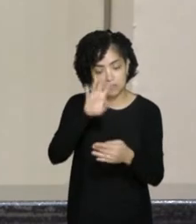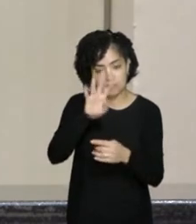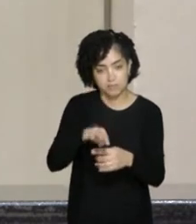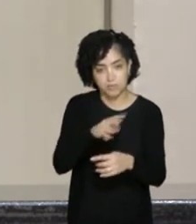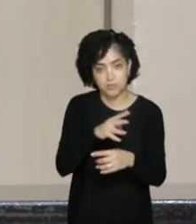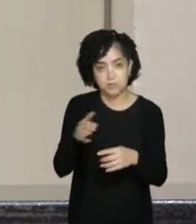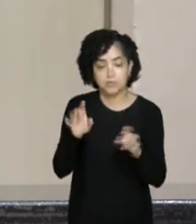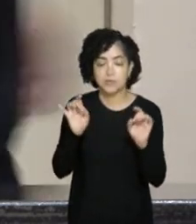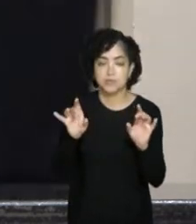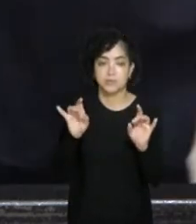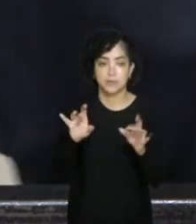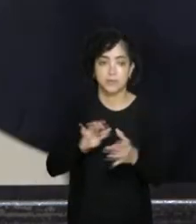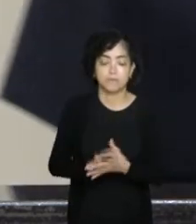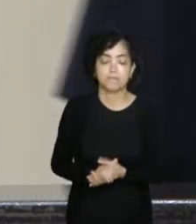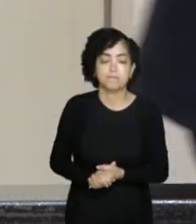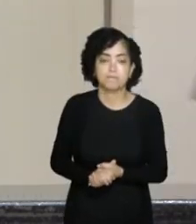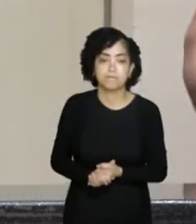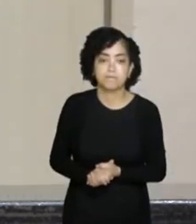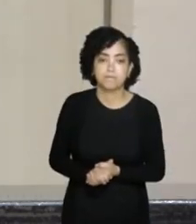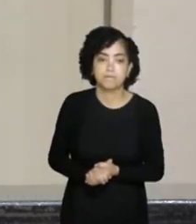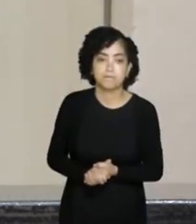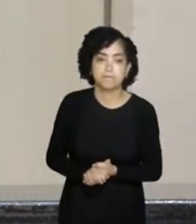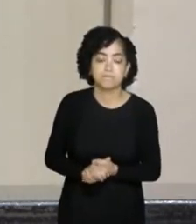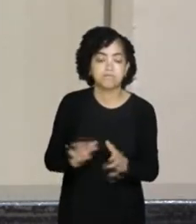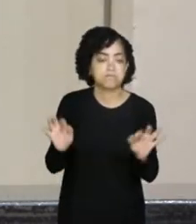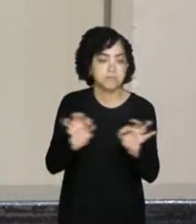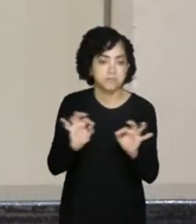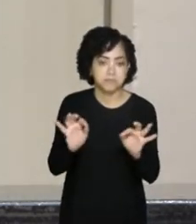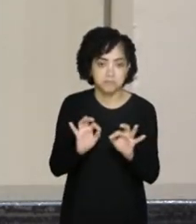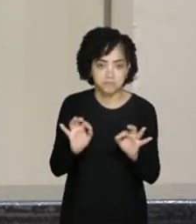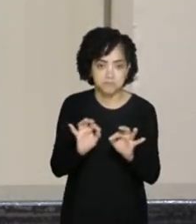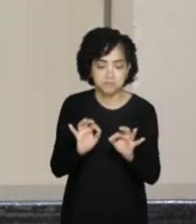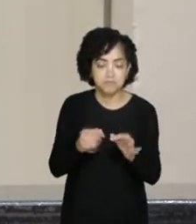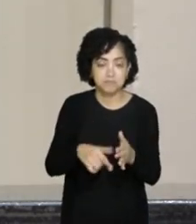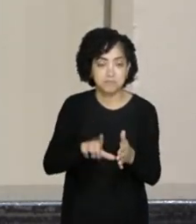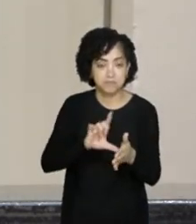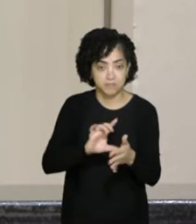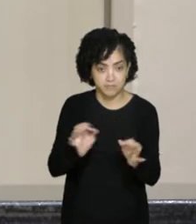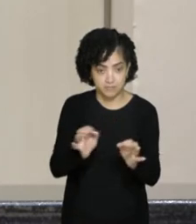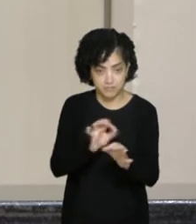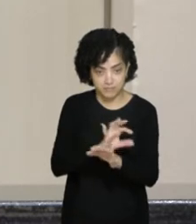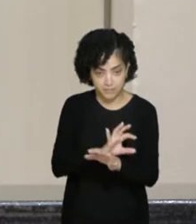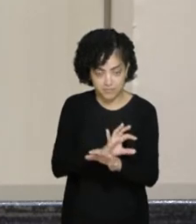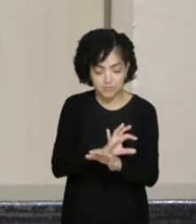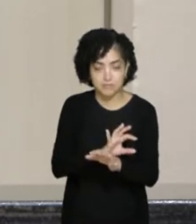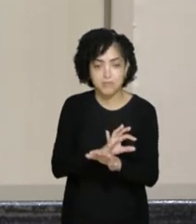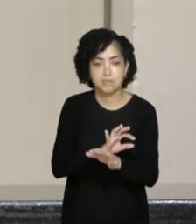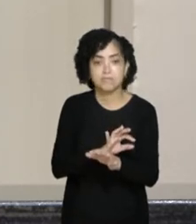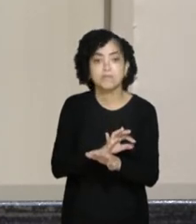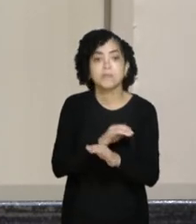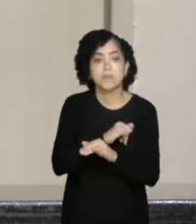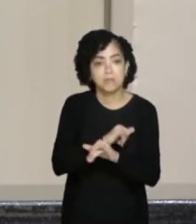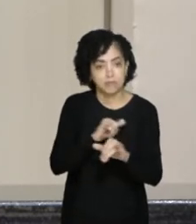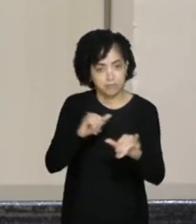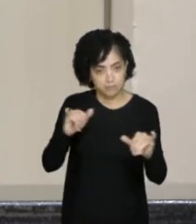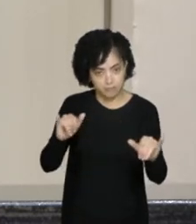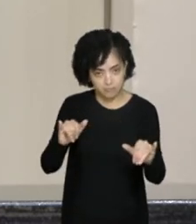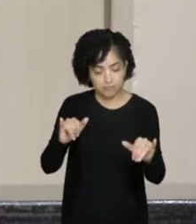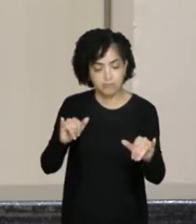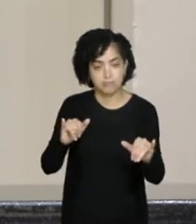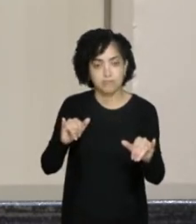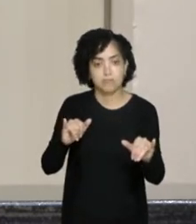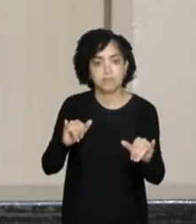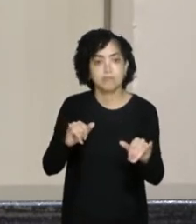calendário especial. Nada mais havendo, e antes de encerrar a sessão, o senhor presidente anunciou